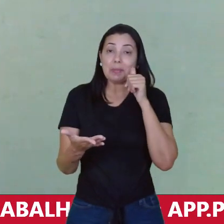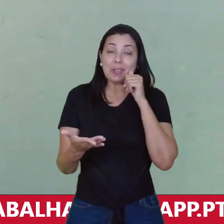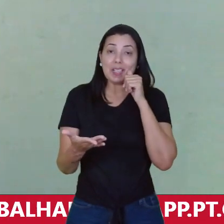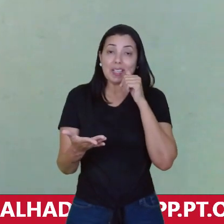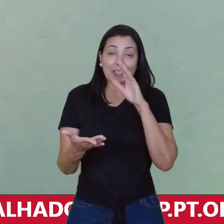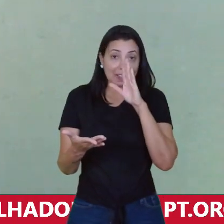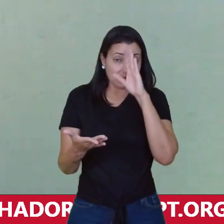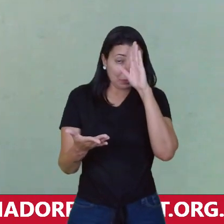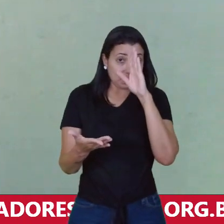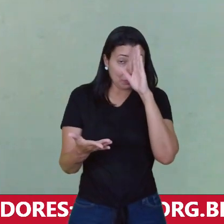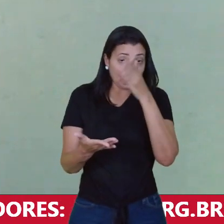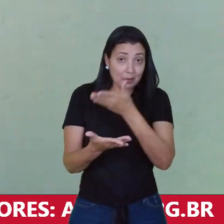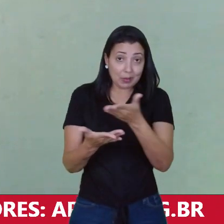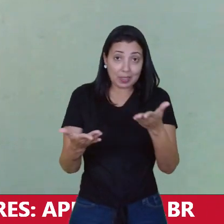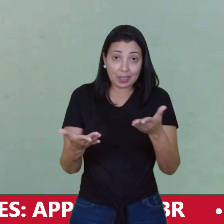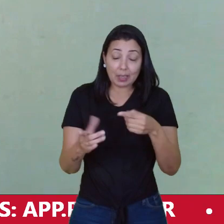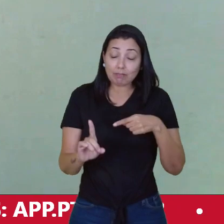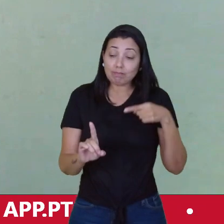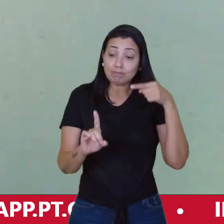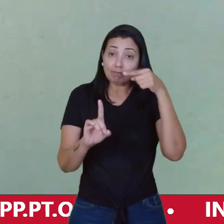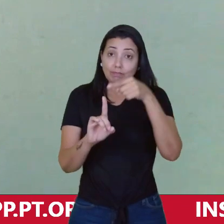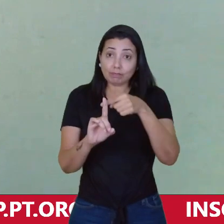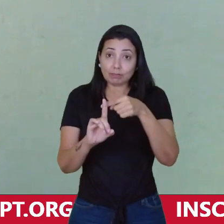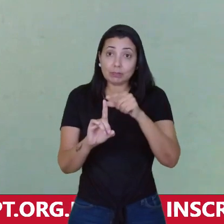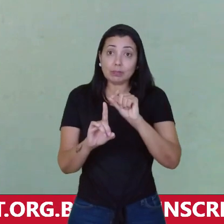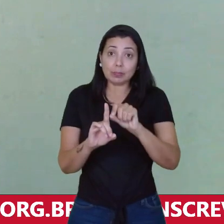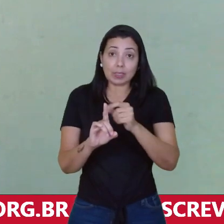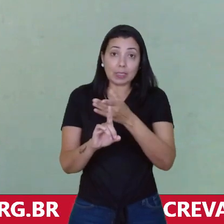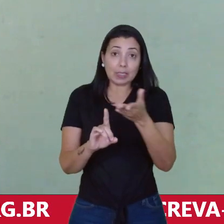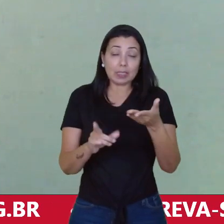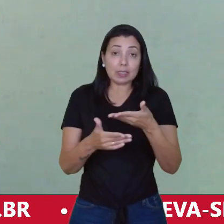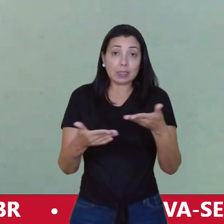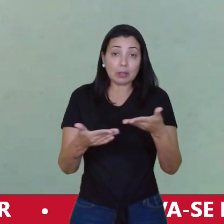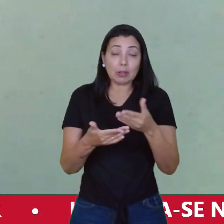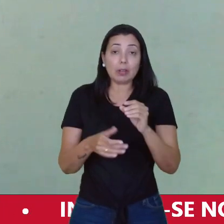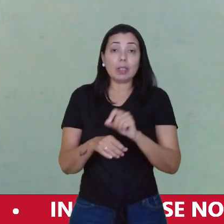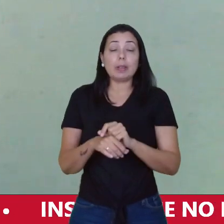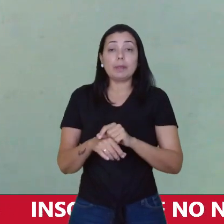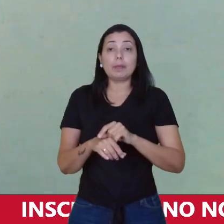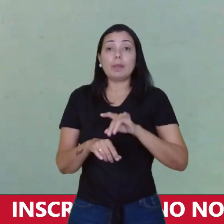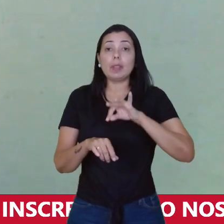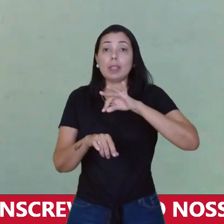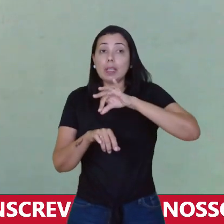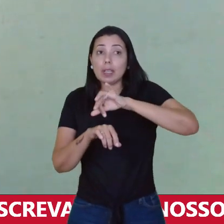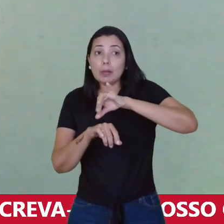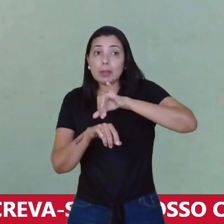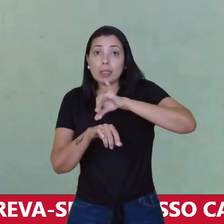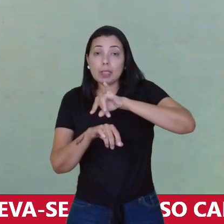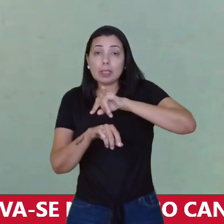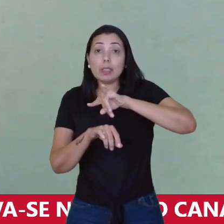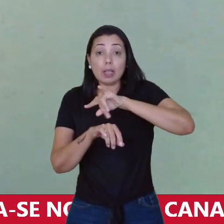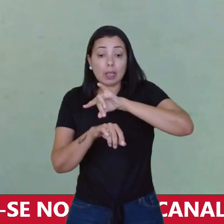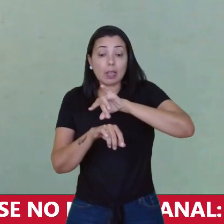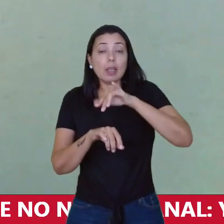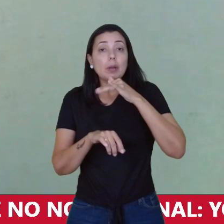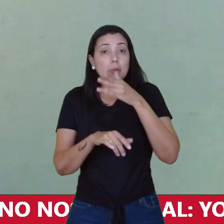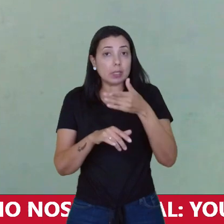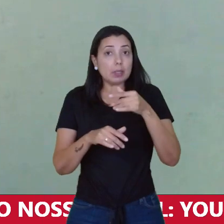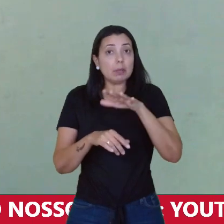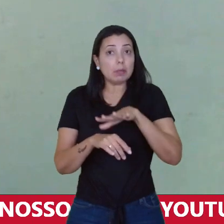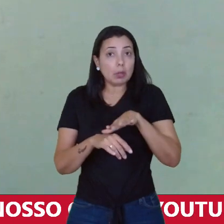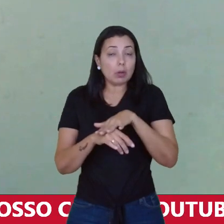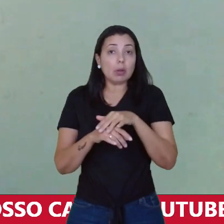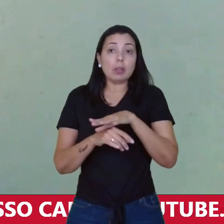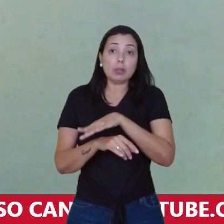as principais atingidas dentro dessa onda capitalista. Eu, por exemplo, moro no maior